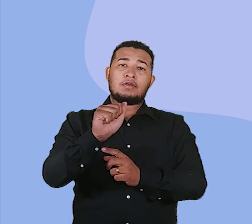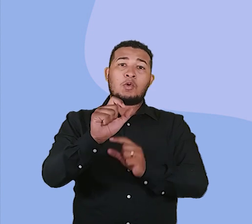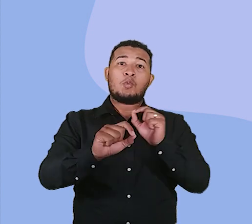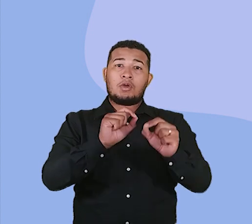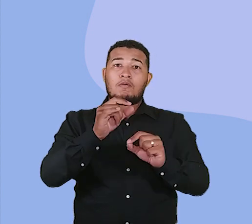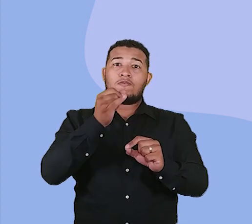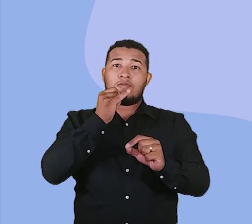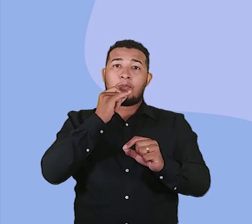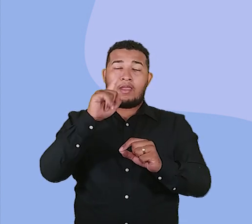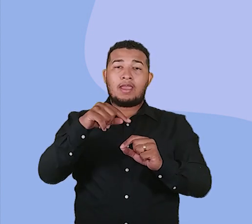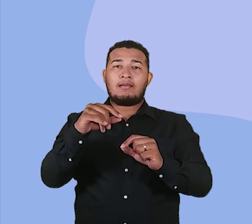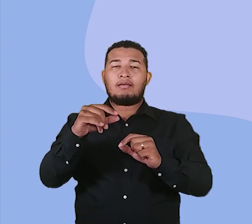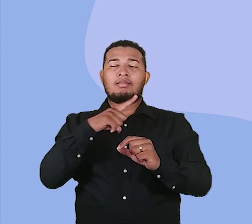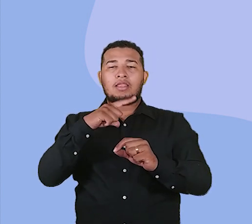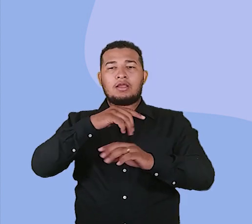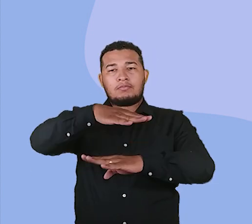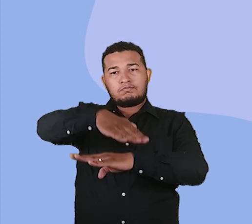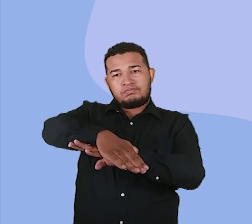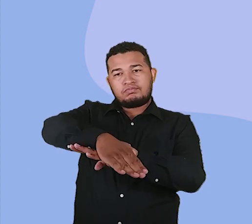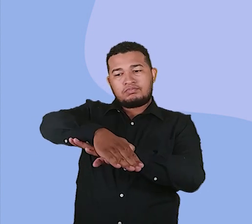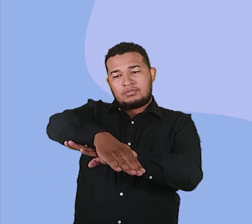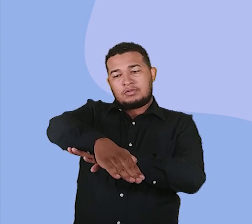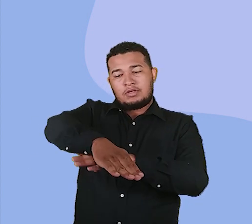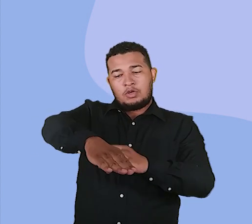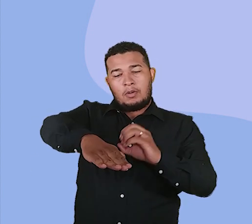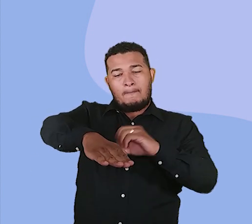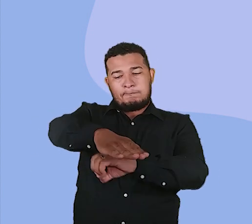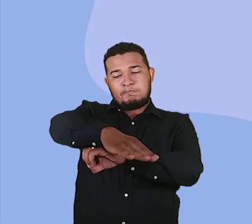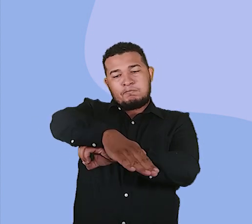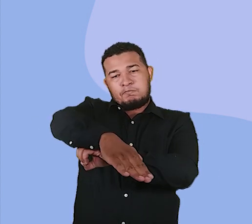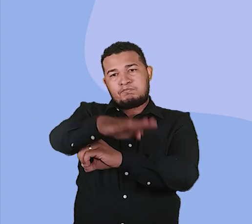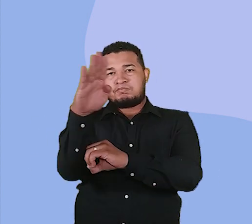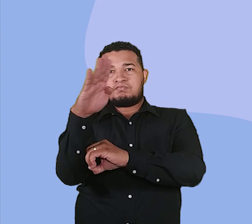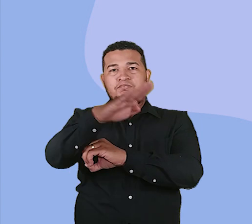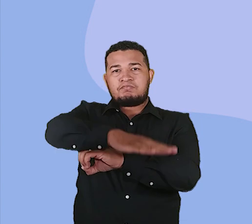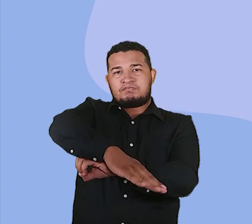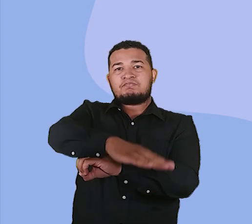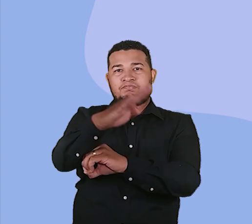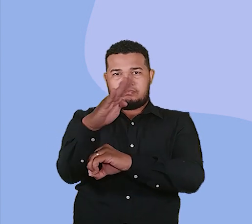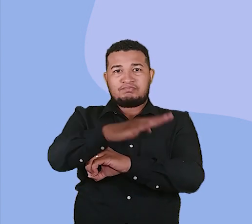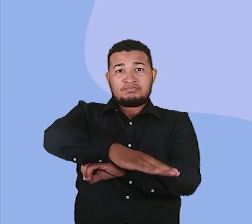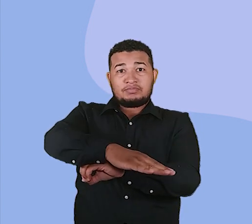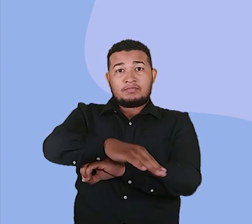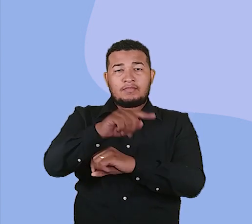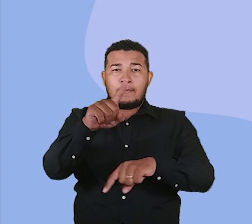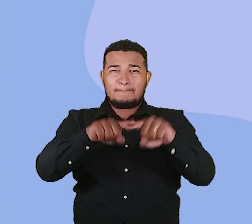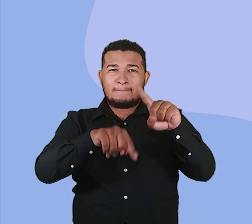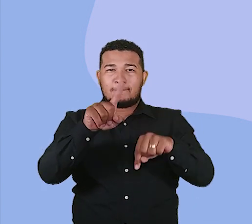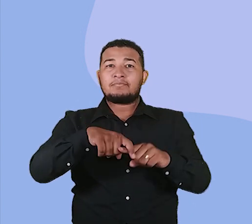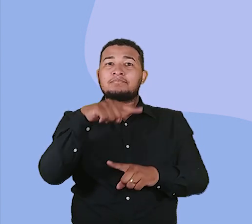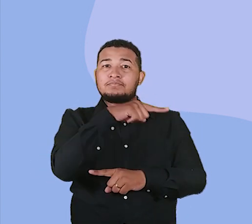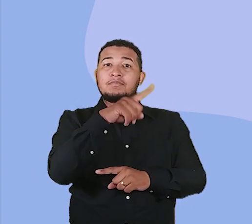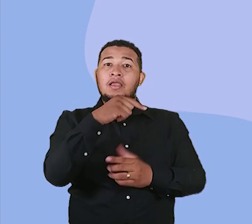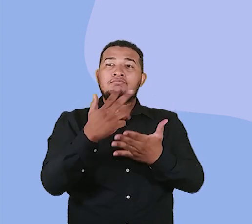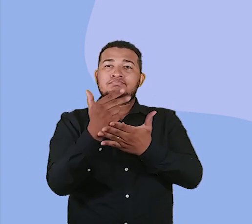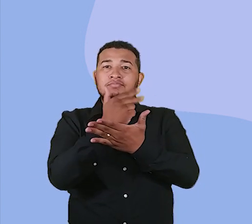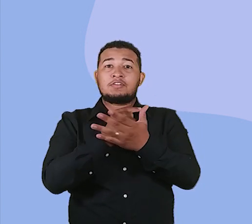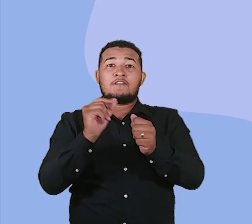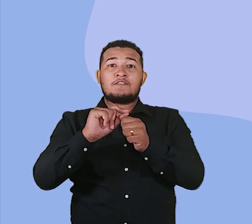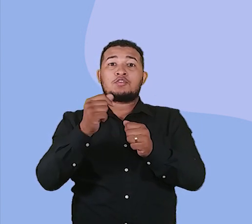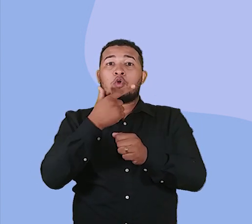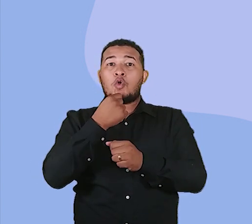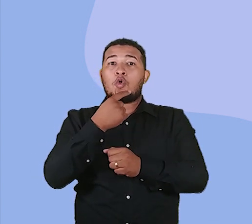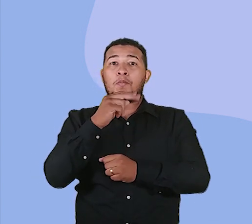é uma haste horizontal com um ponto de apoio essa figura e é foi um desenho que